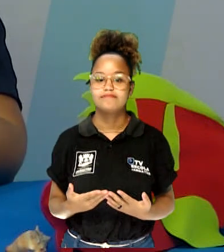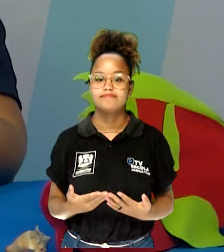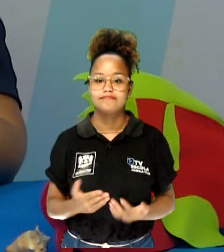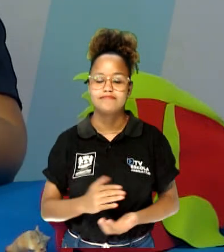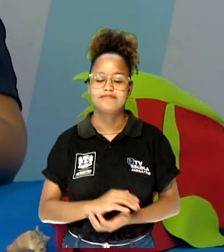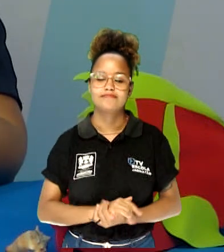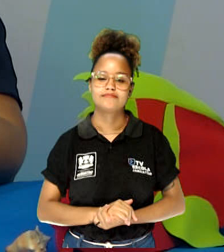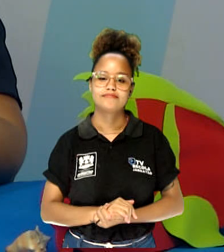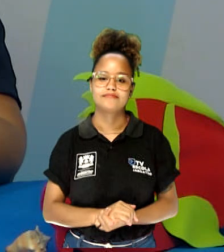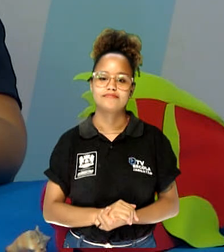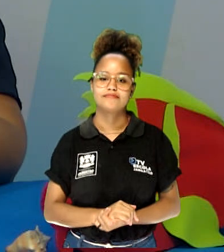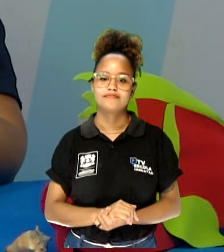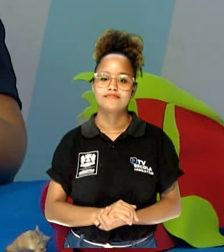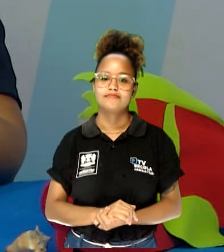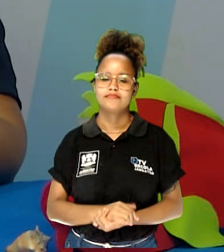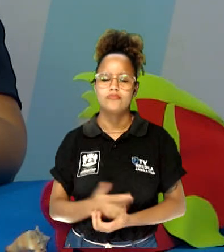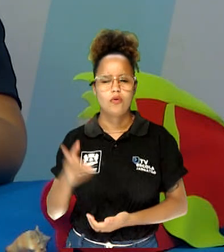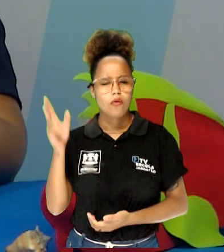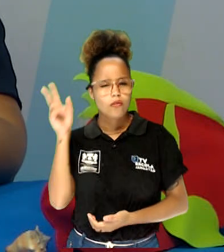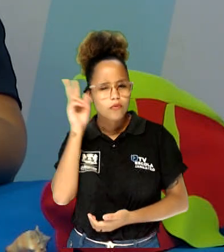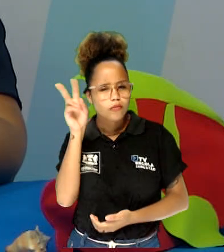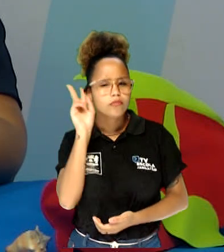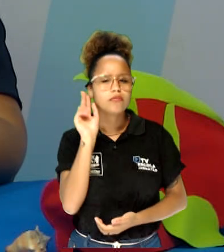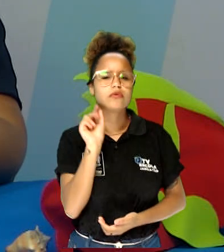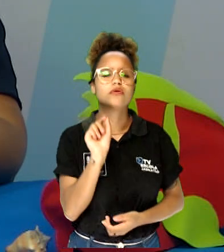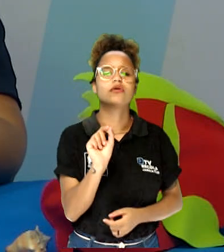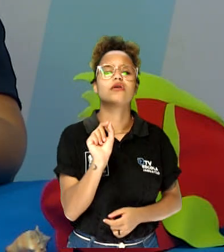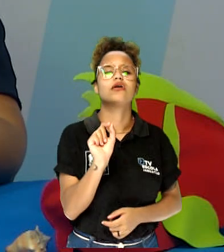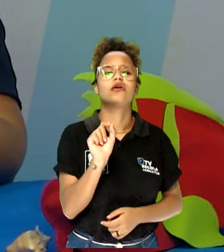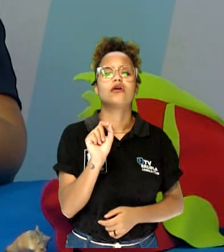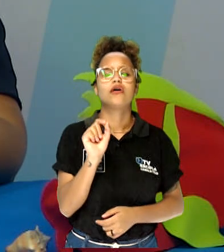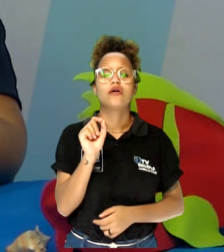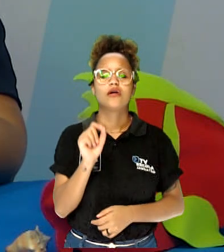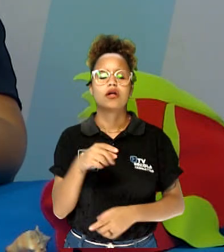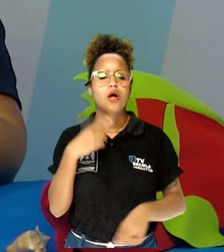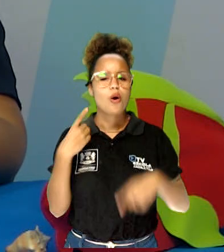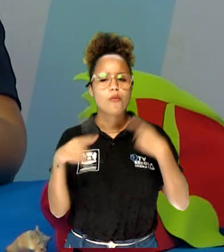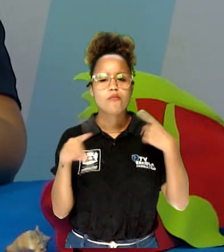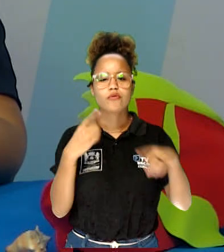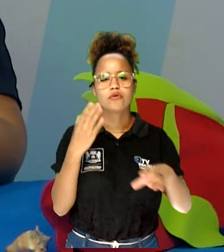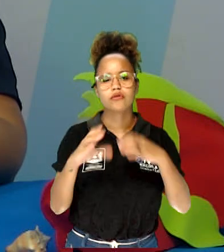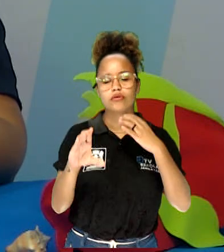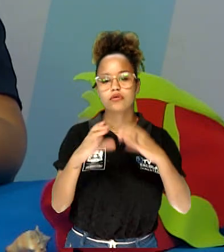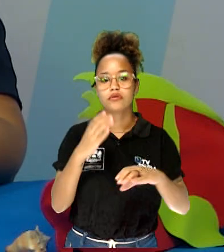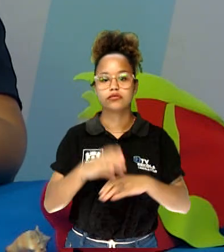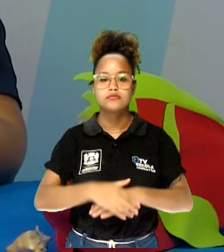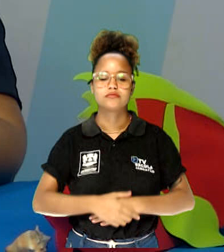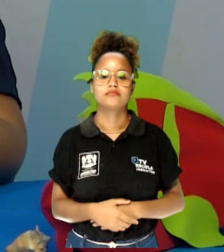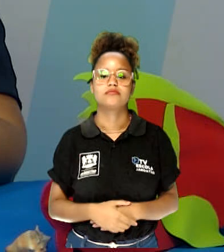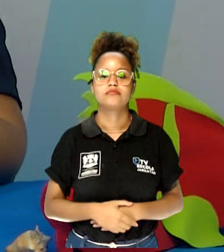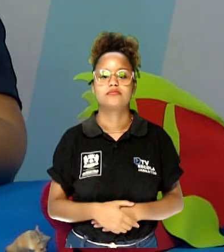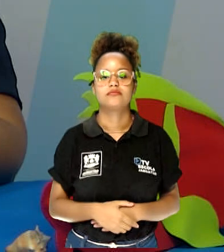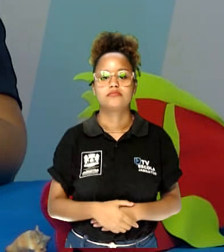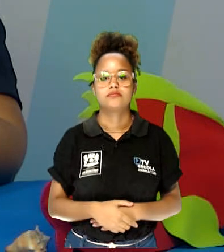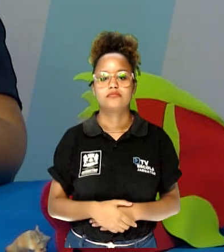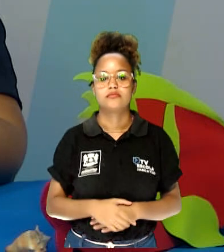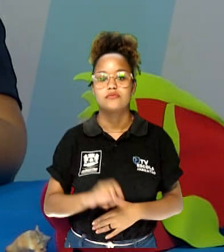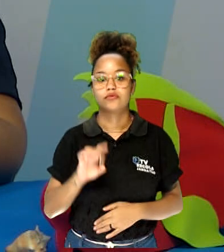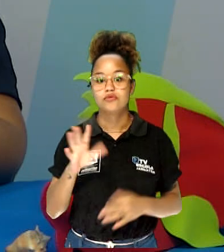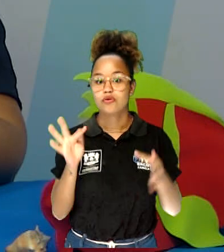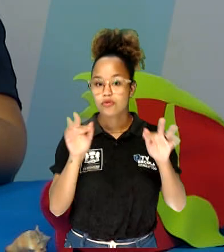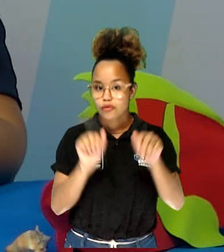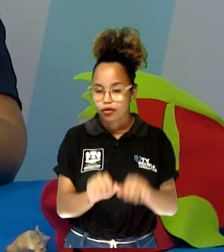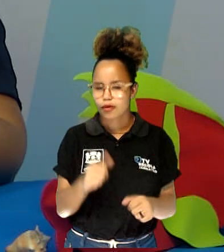Sim. Sabe que eu me lembrei daquela música que vocês gostam bem muito? Eu canto só no final. Só no final.